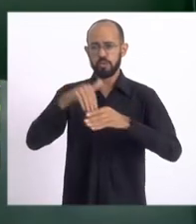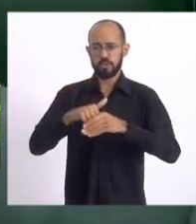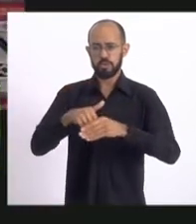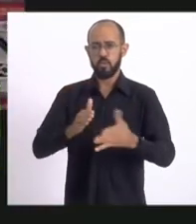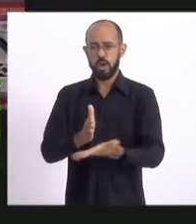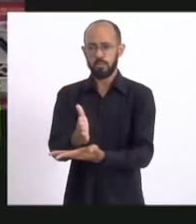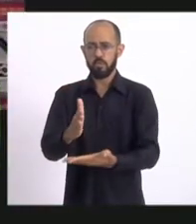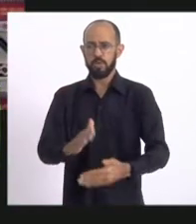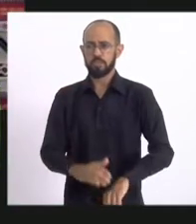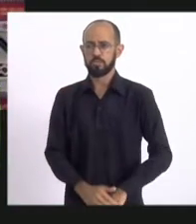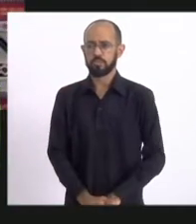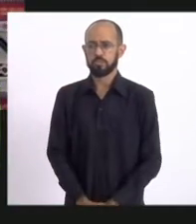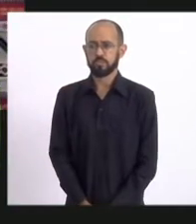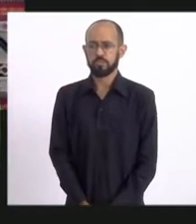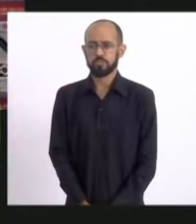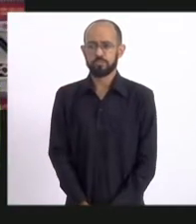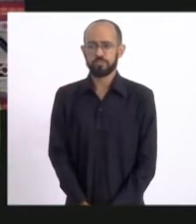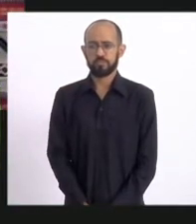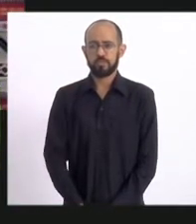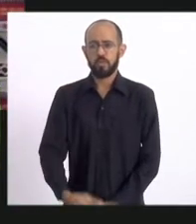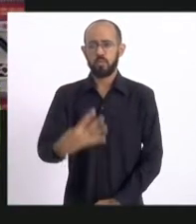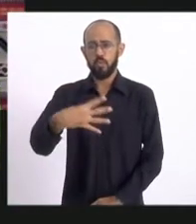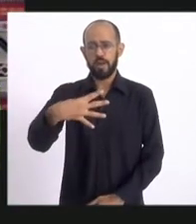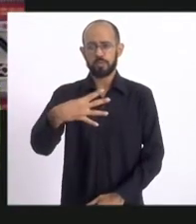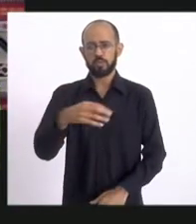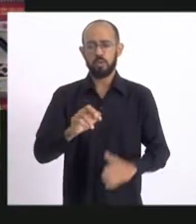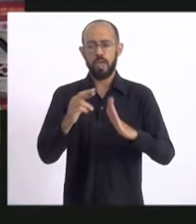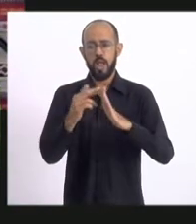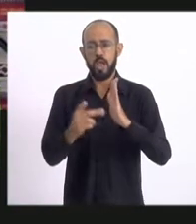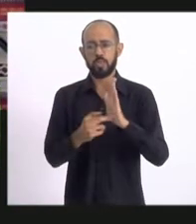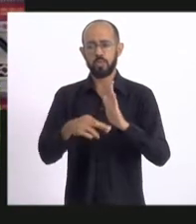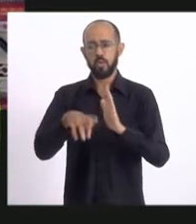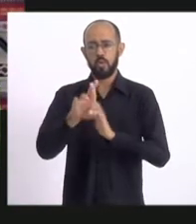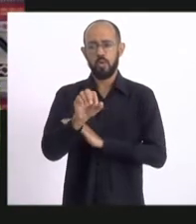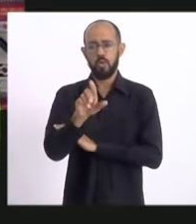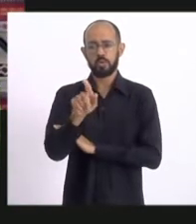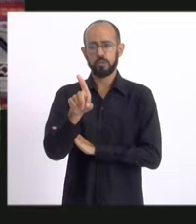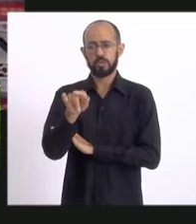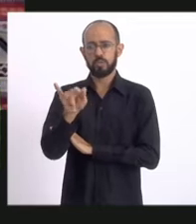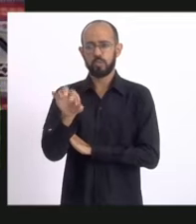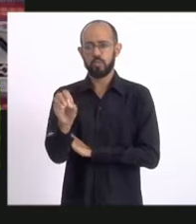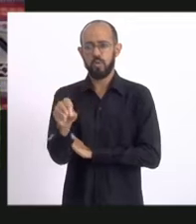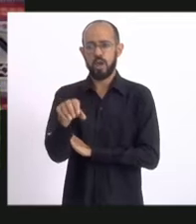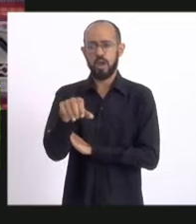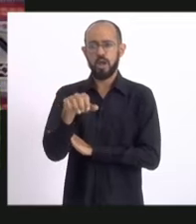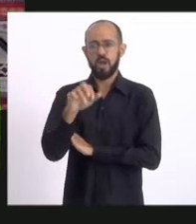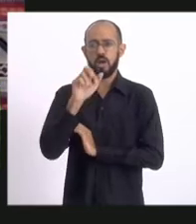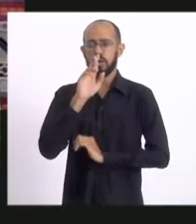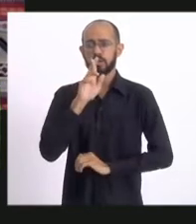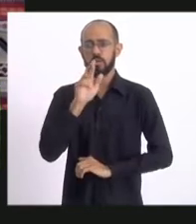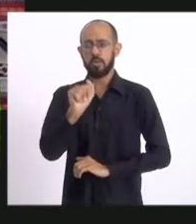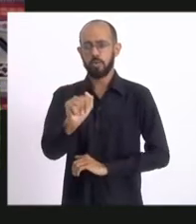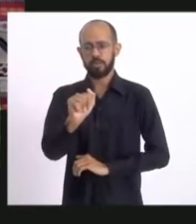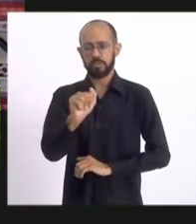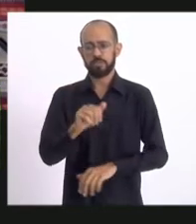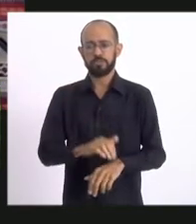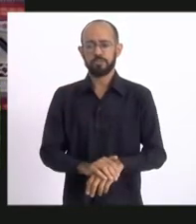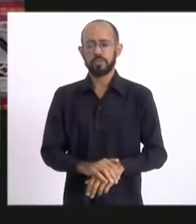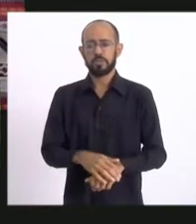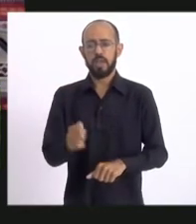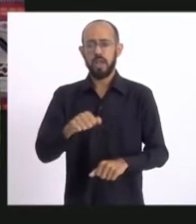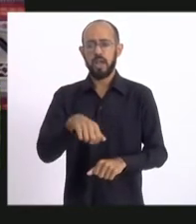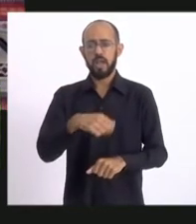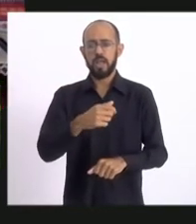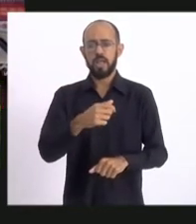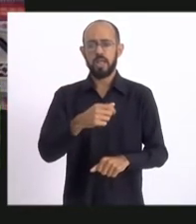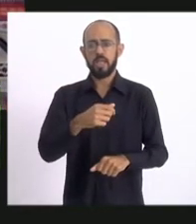aprovado. 4, relator, deputado Rodrigo Amorim. Emendas de plenário, projeto de lei 1405/2012, autoria do deputado